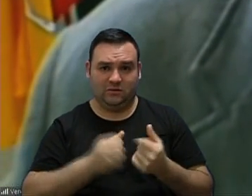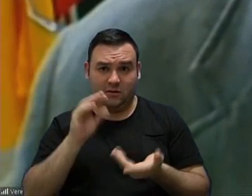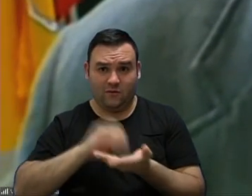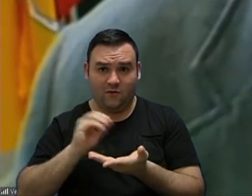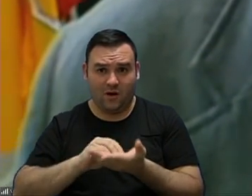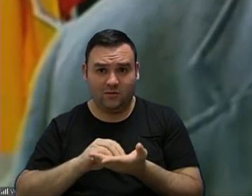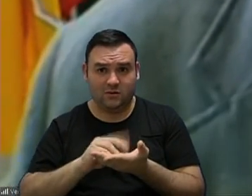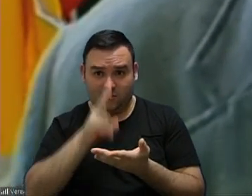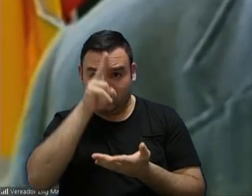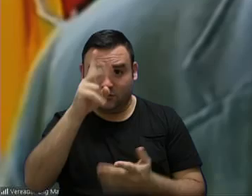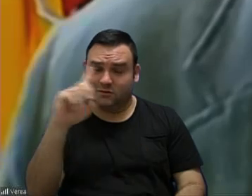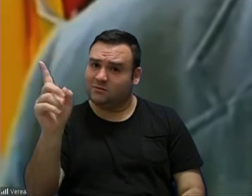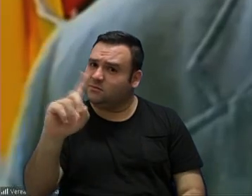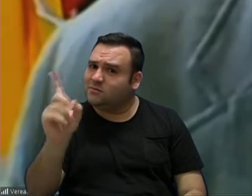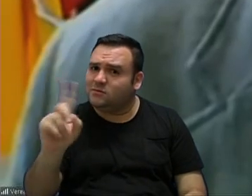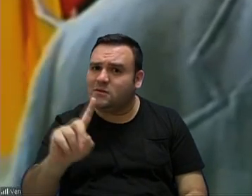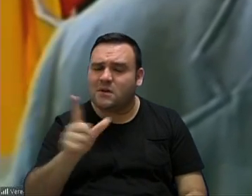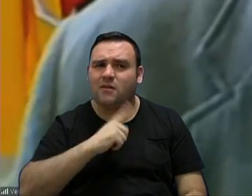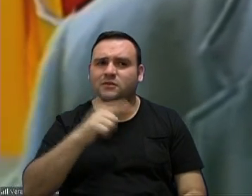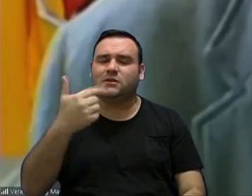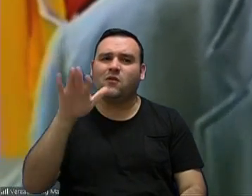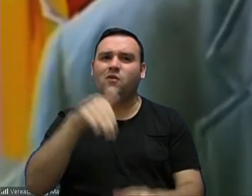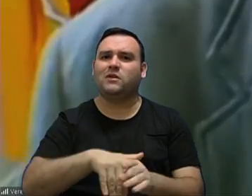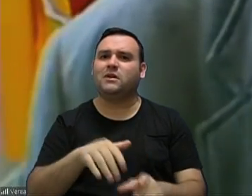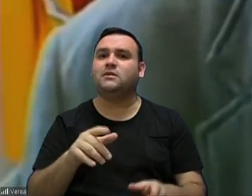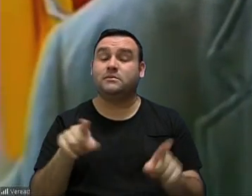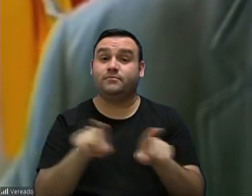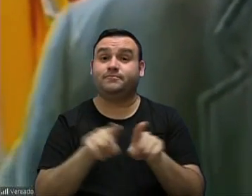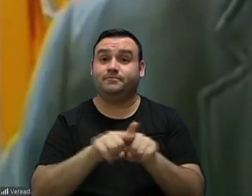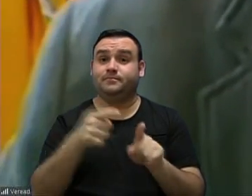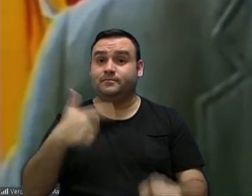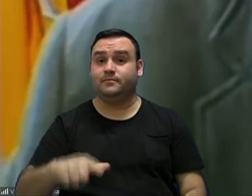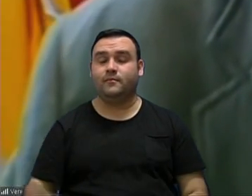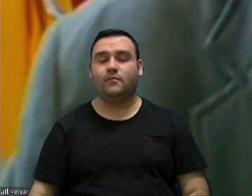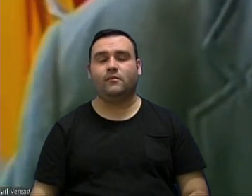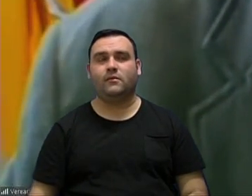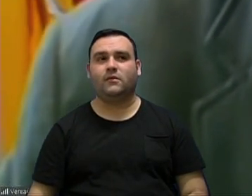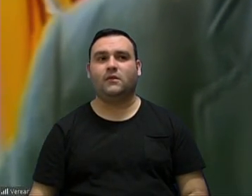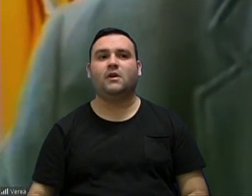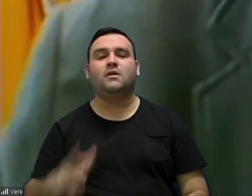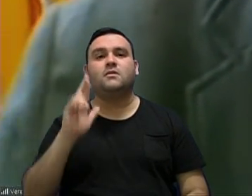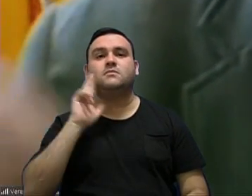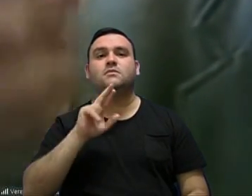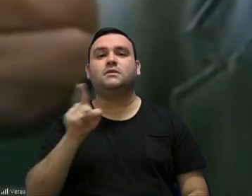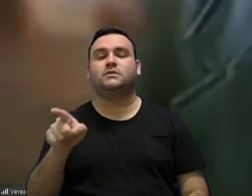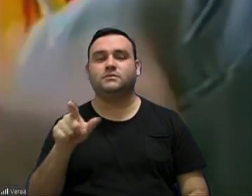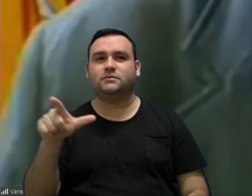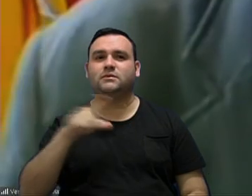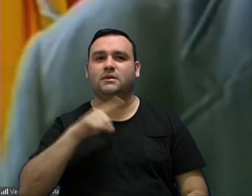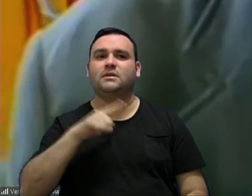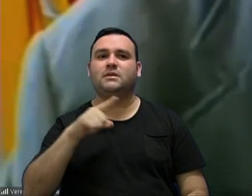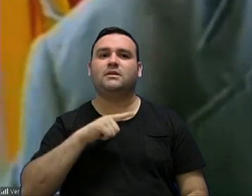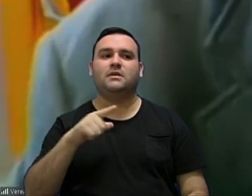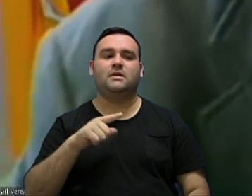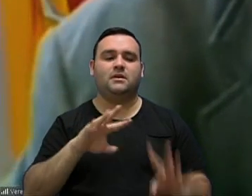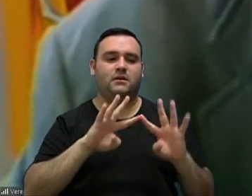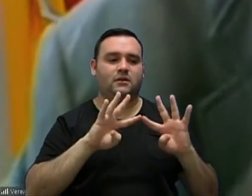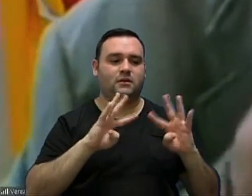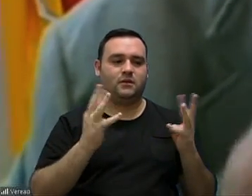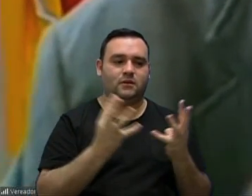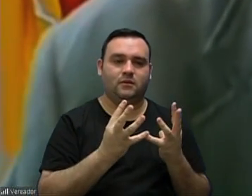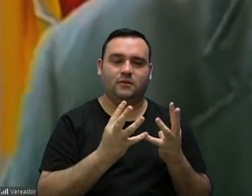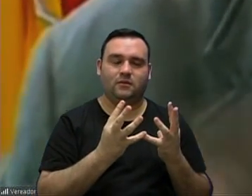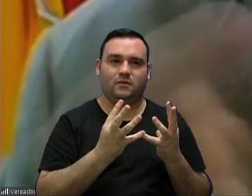financeiro para votar esse projeto. E outra coisa, Renan, ele tem quarentena.